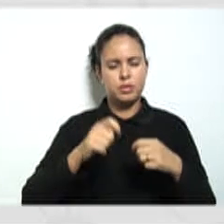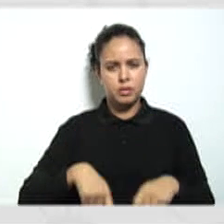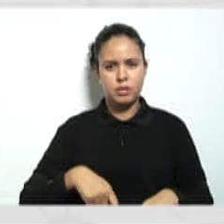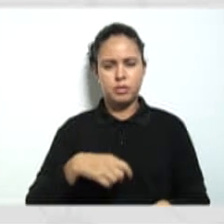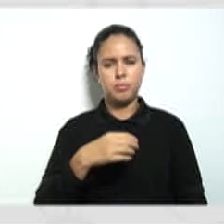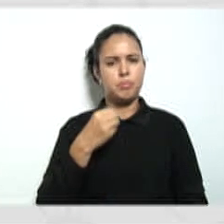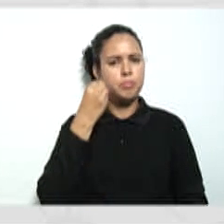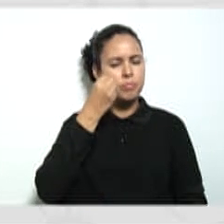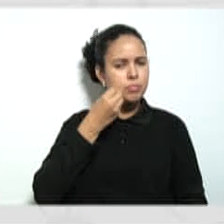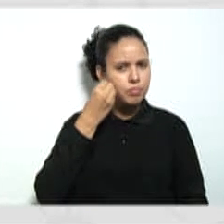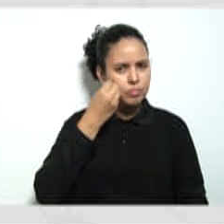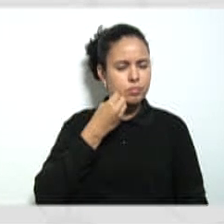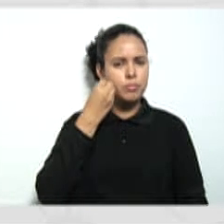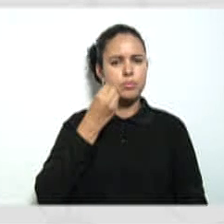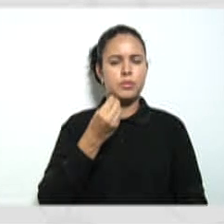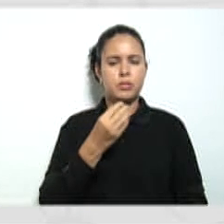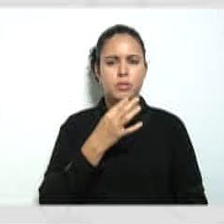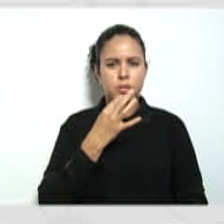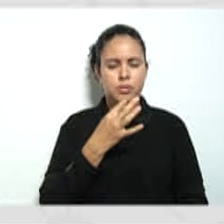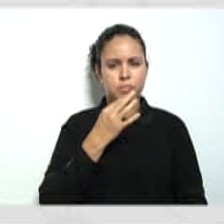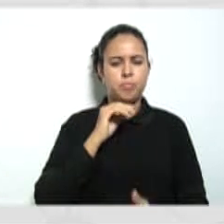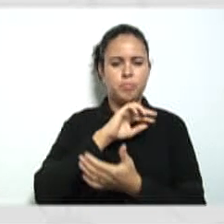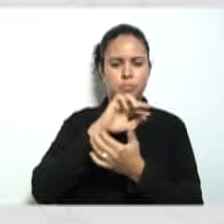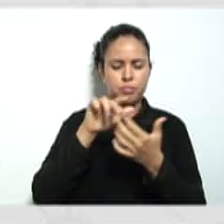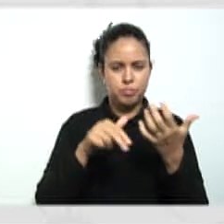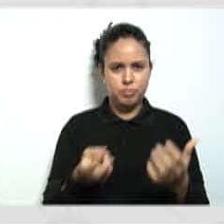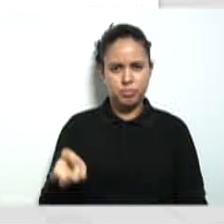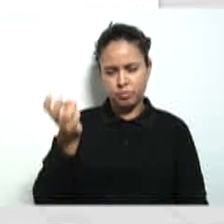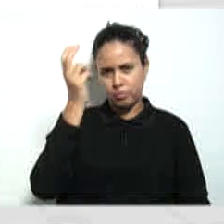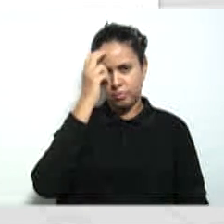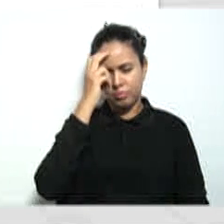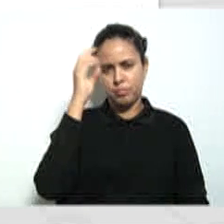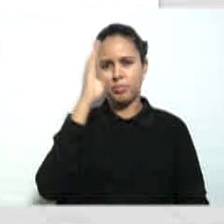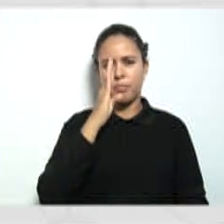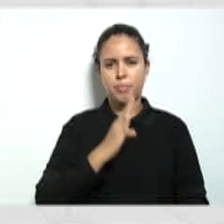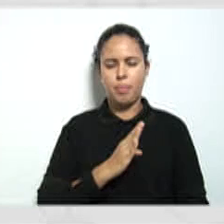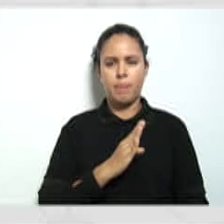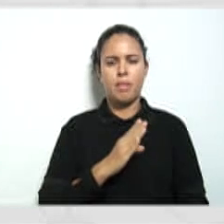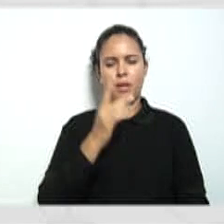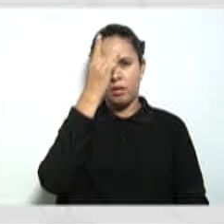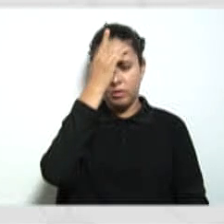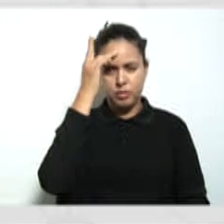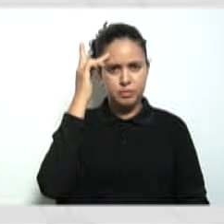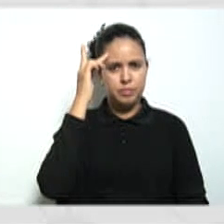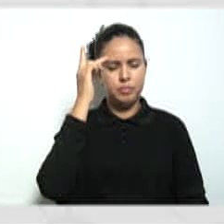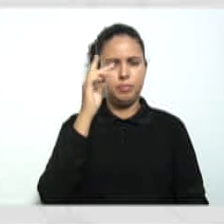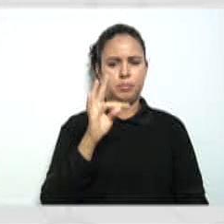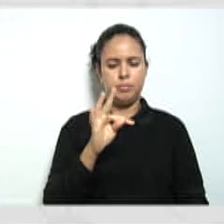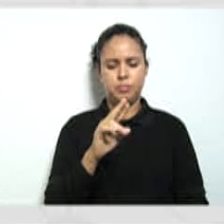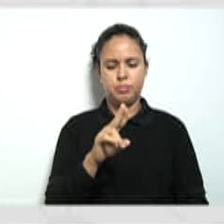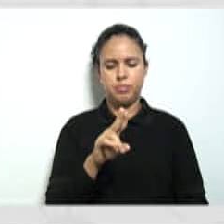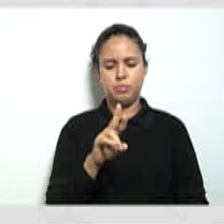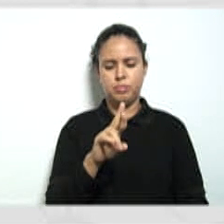essa multiculturalidade nas diversas regiões do país. Os turistas devem levar apenas as fotografias das